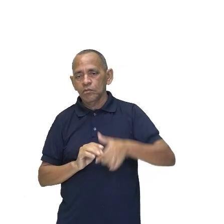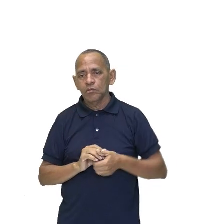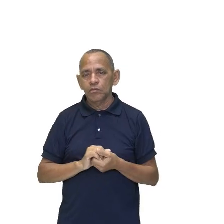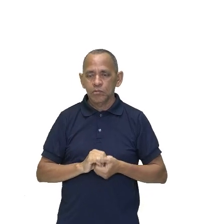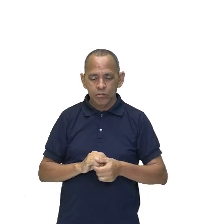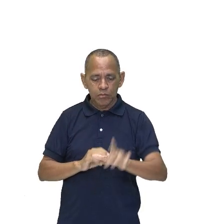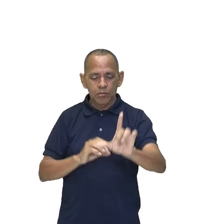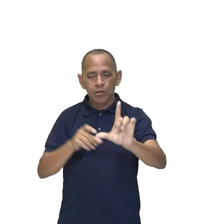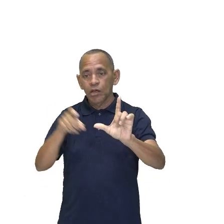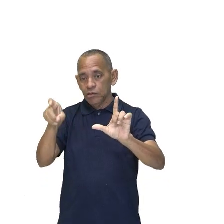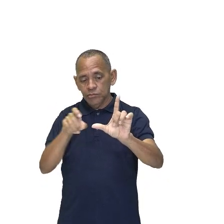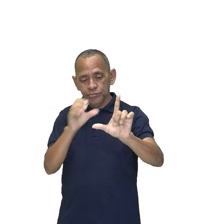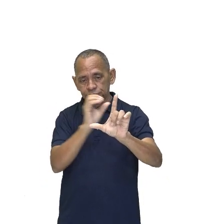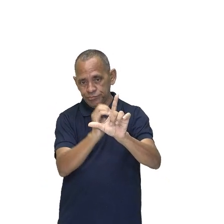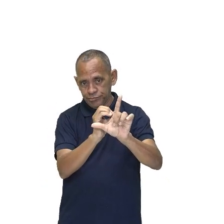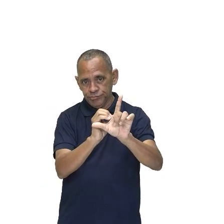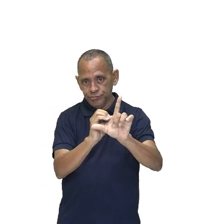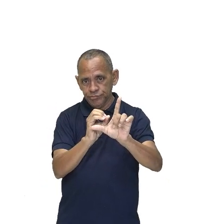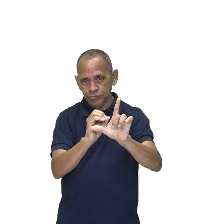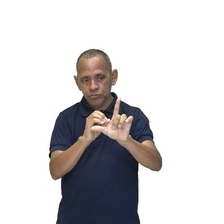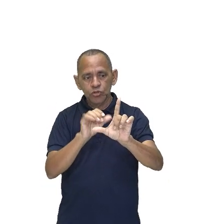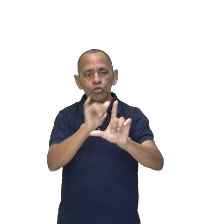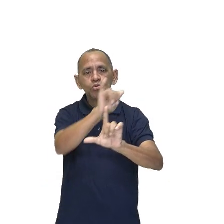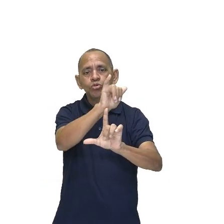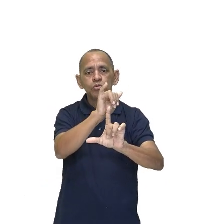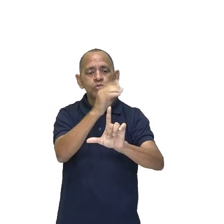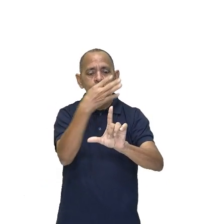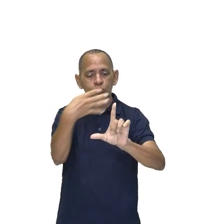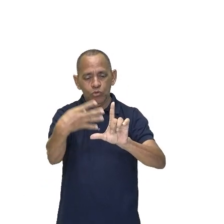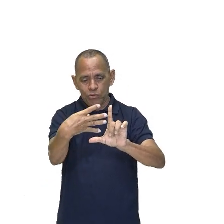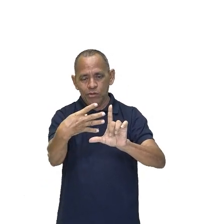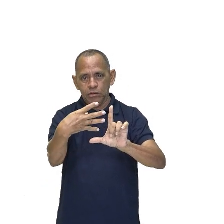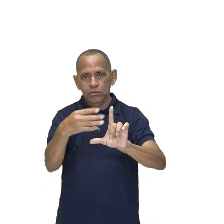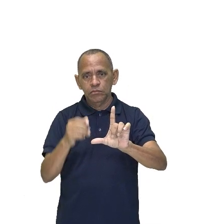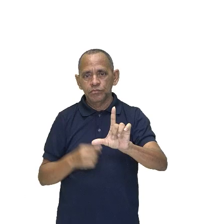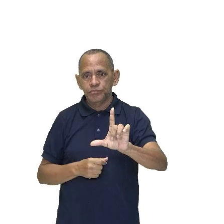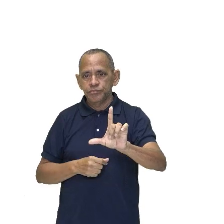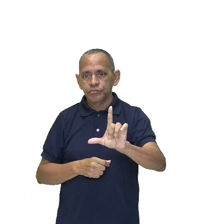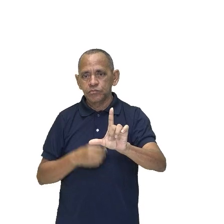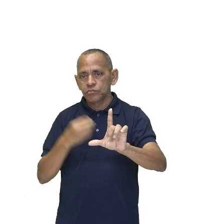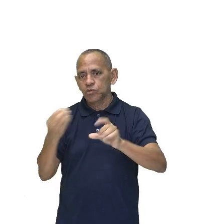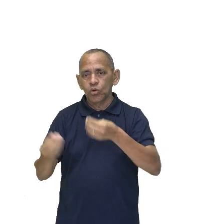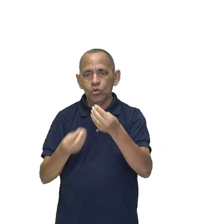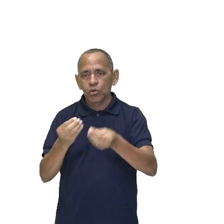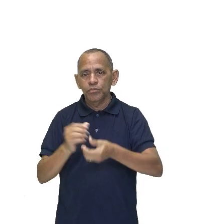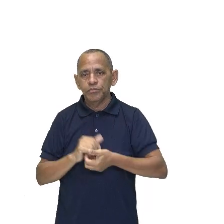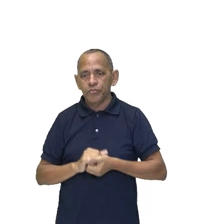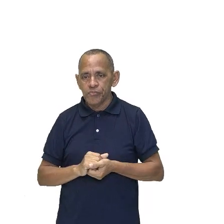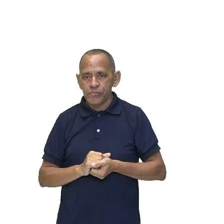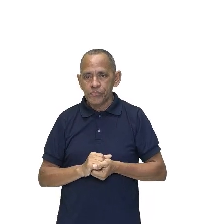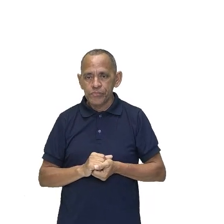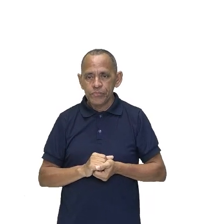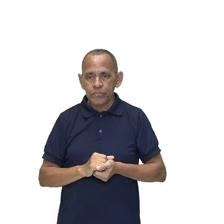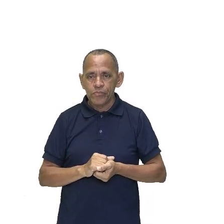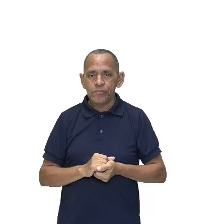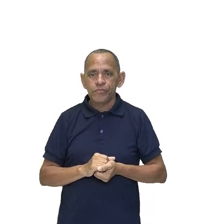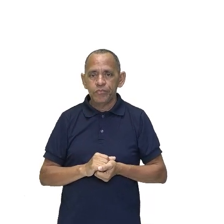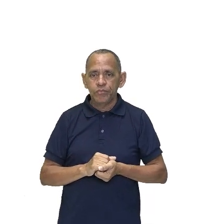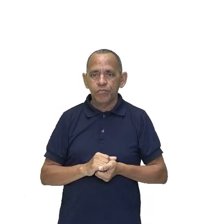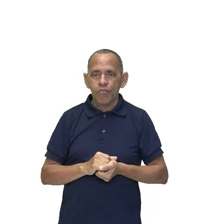y é 4. Se o x é 0, significa, então, que o ponto vai ficar no eixo de y, tá? Vai ficar bem ali no